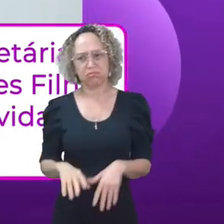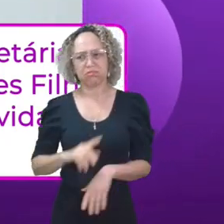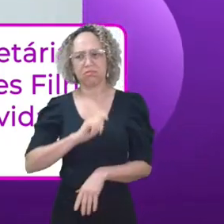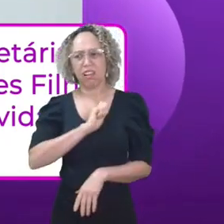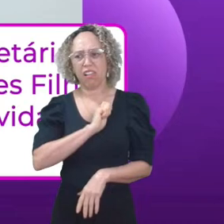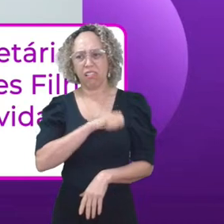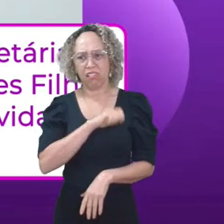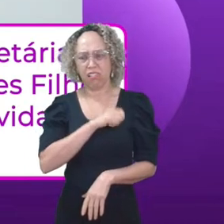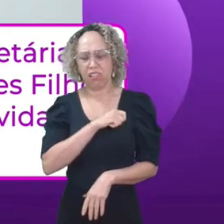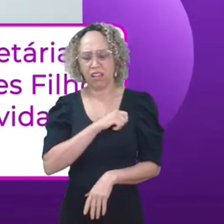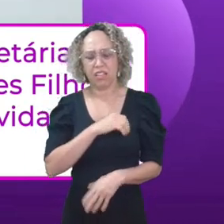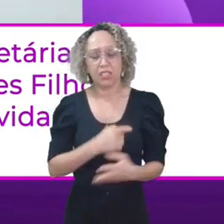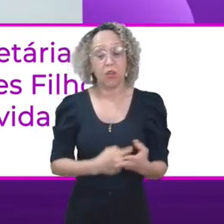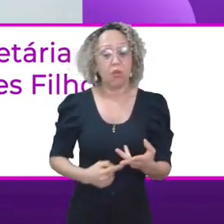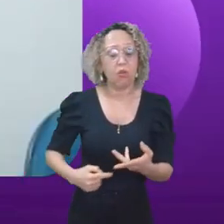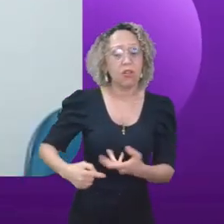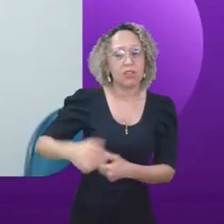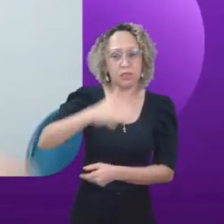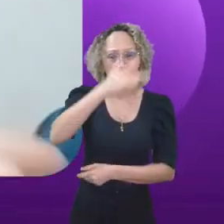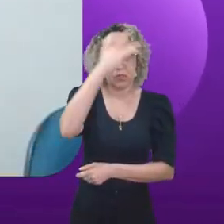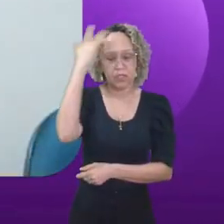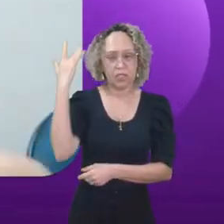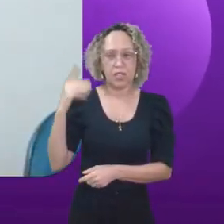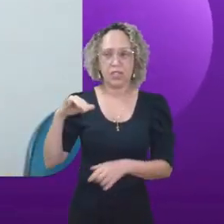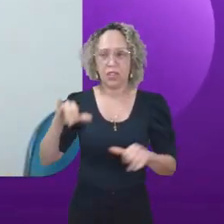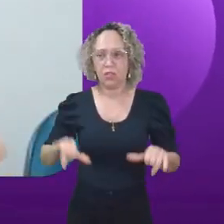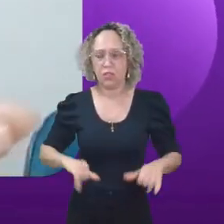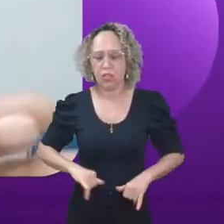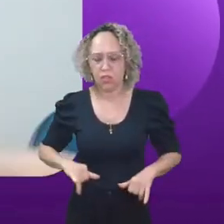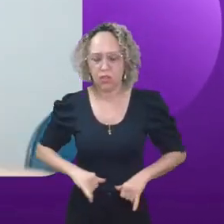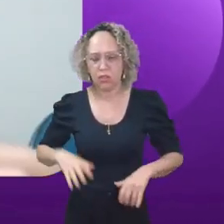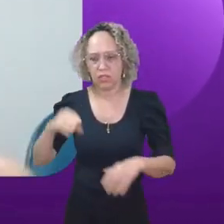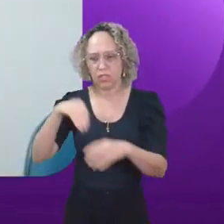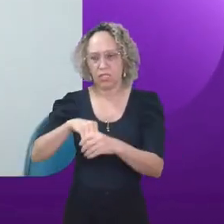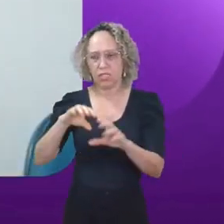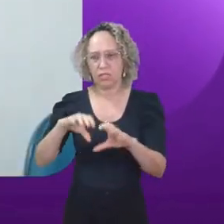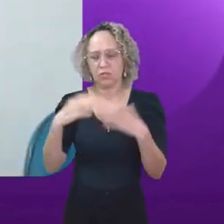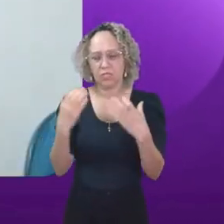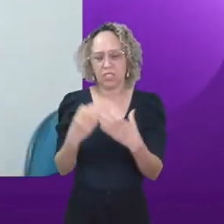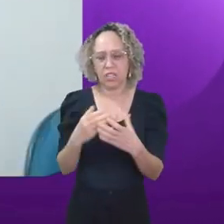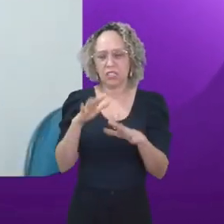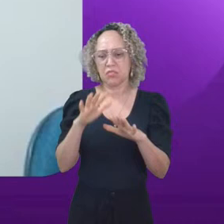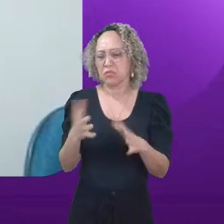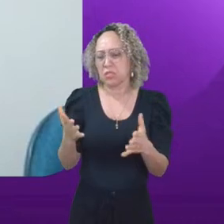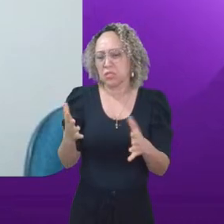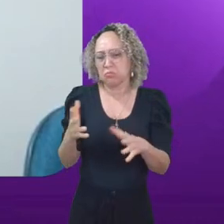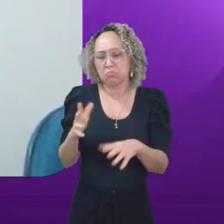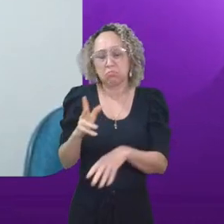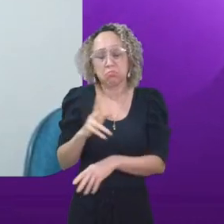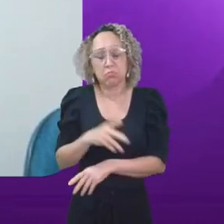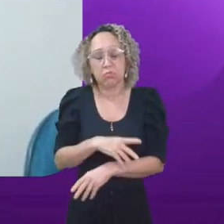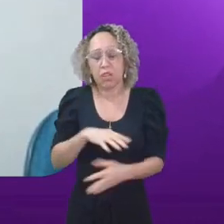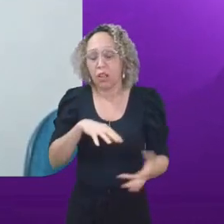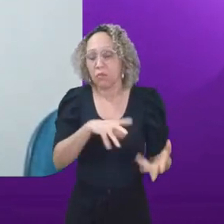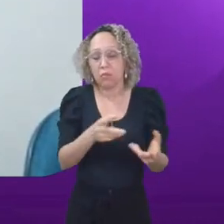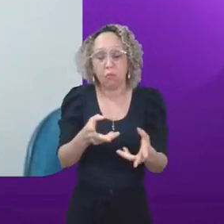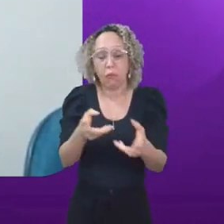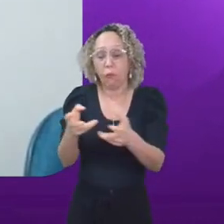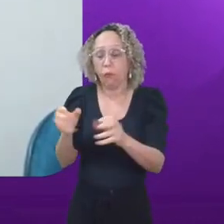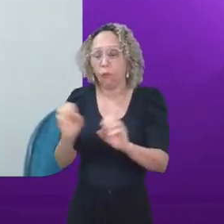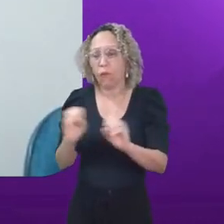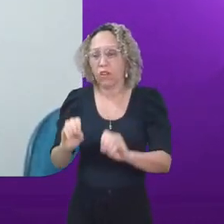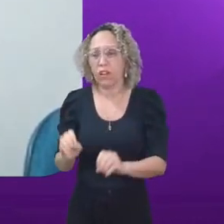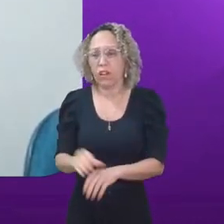suas comunidades e que estão ali, né? Silenciadas, apagadas e que o mundo não conhece? Quantas